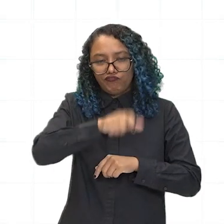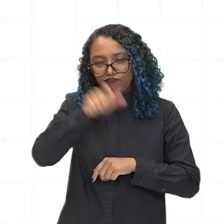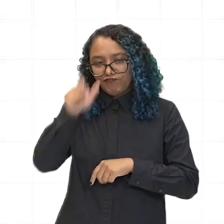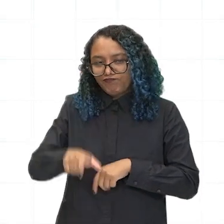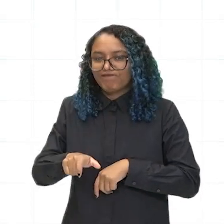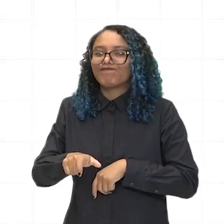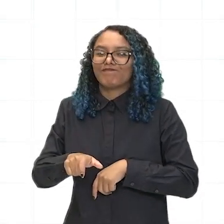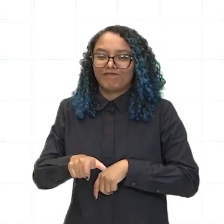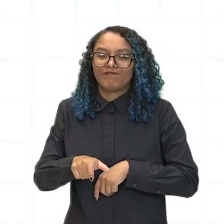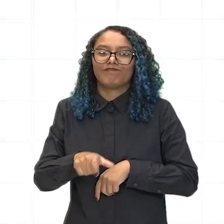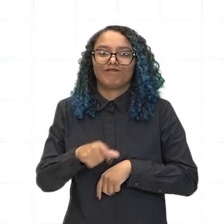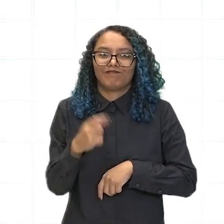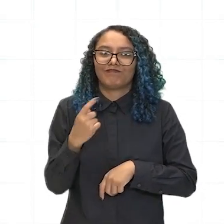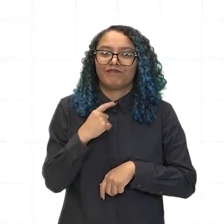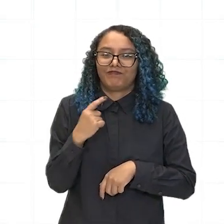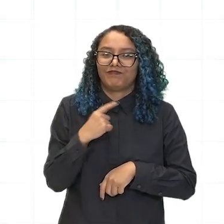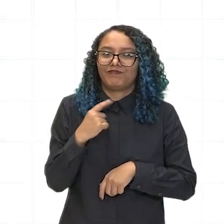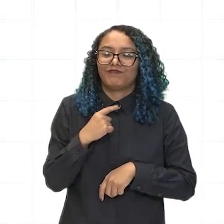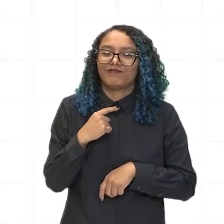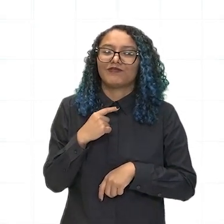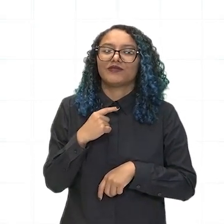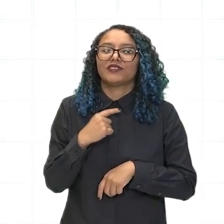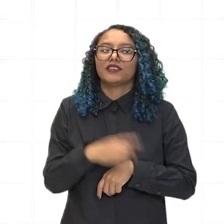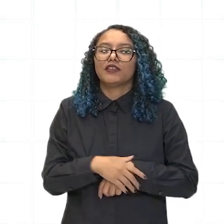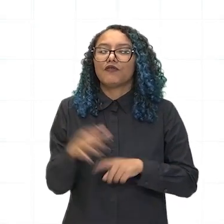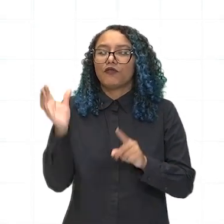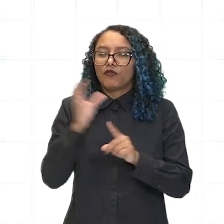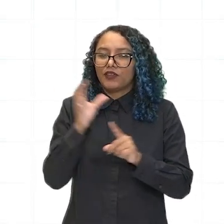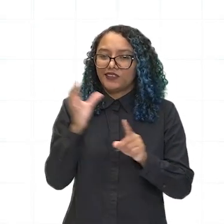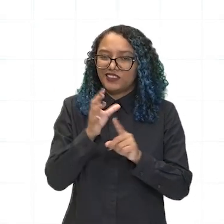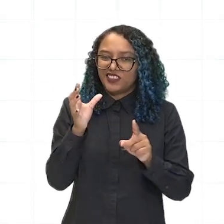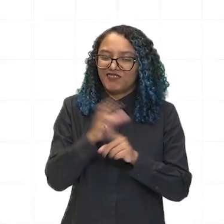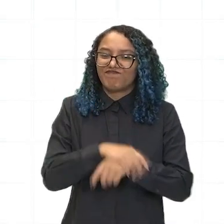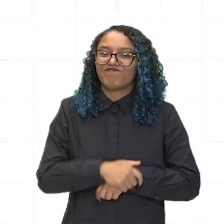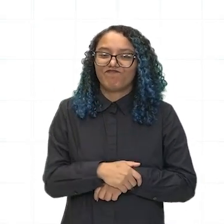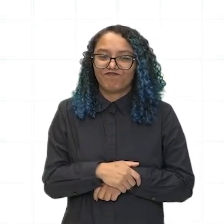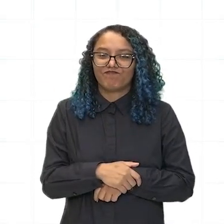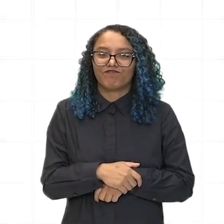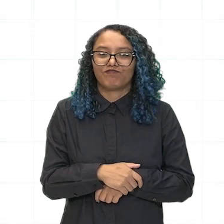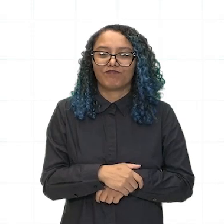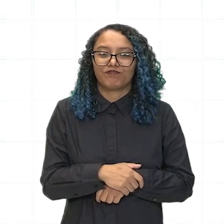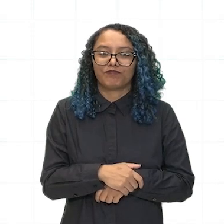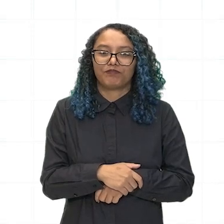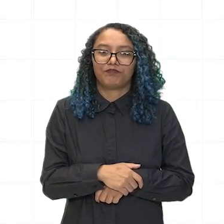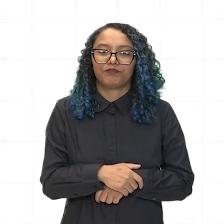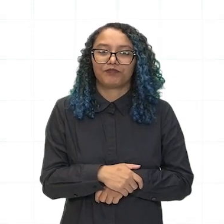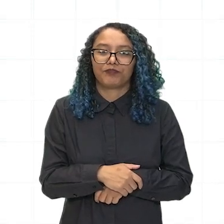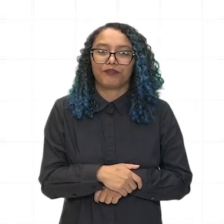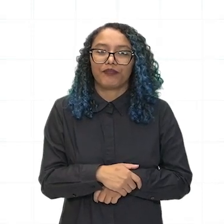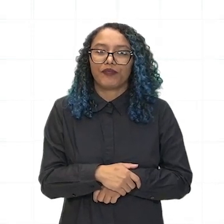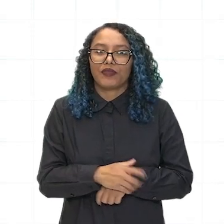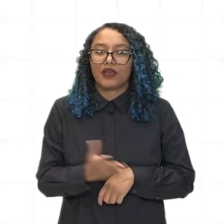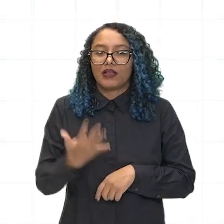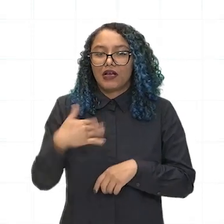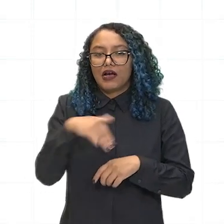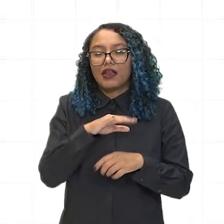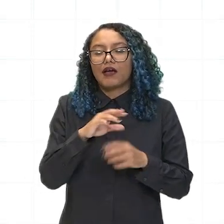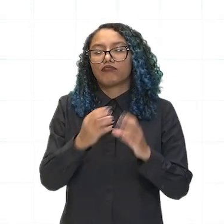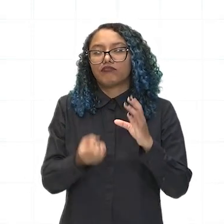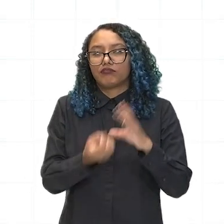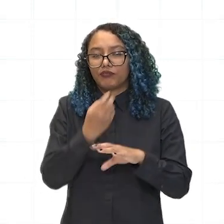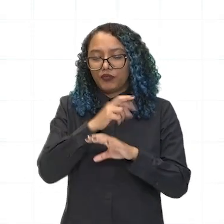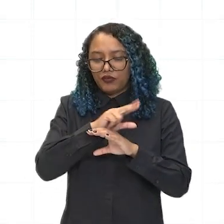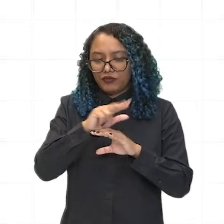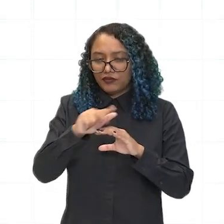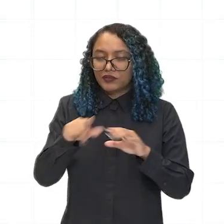impactos, né, muito importantes, significativos no meio ambiente, na biodiversidade e